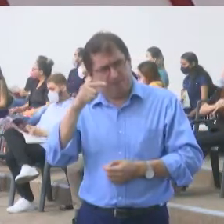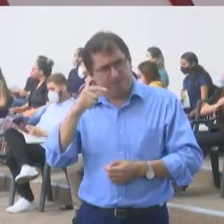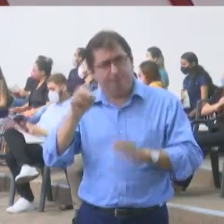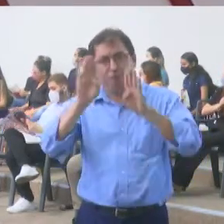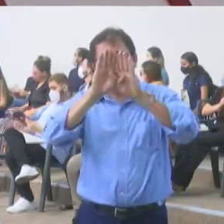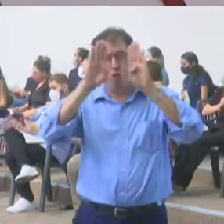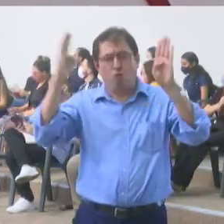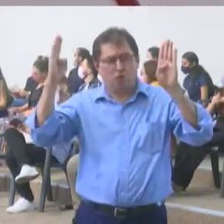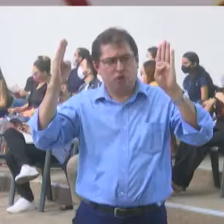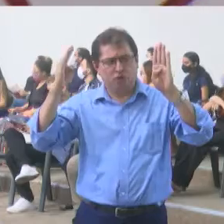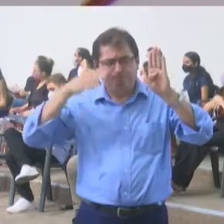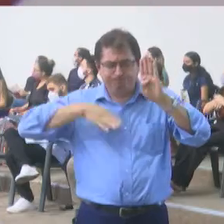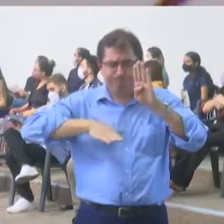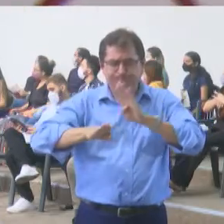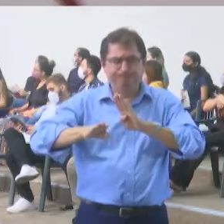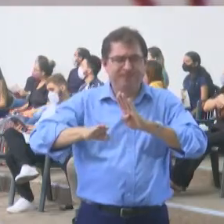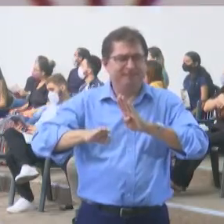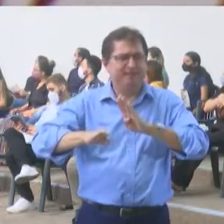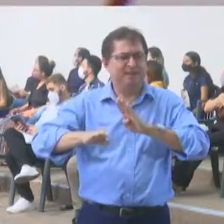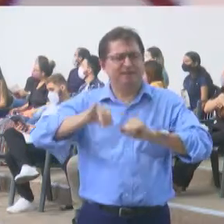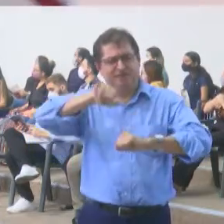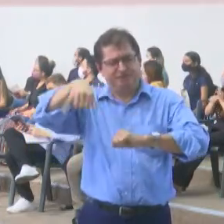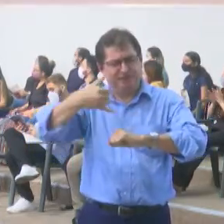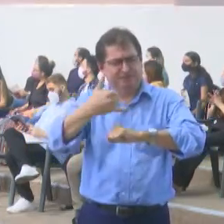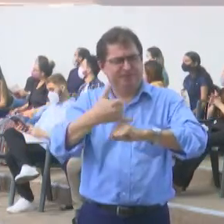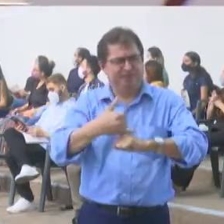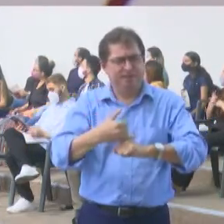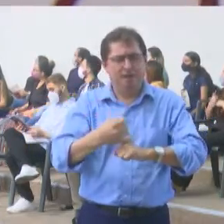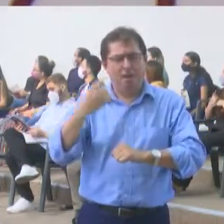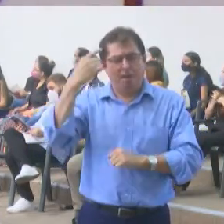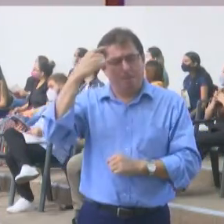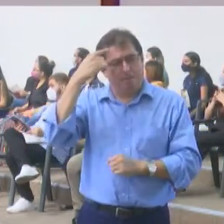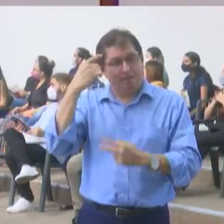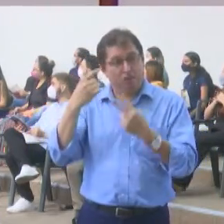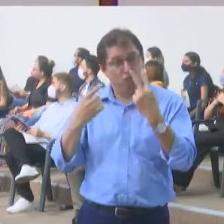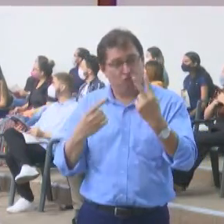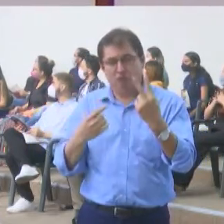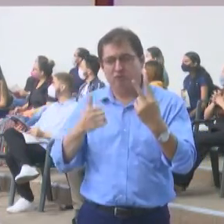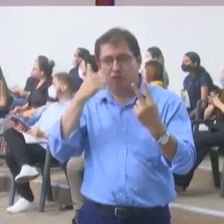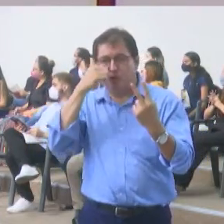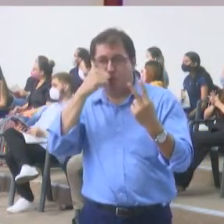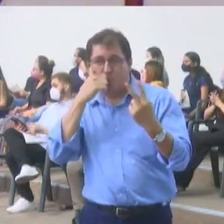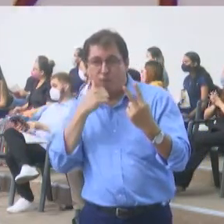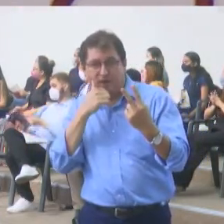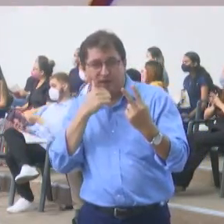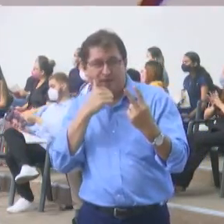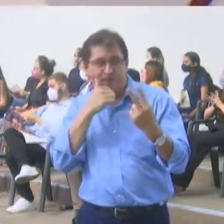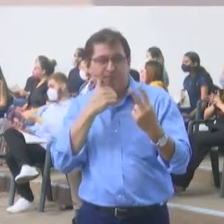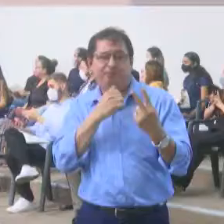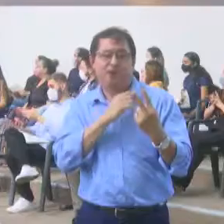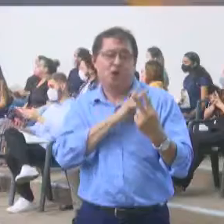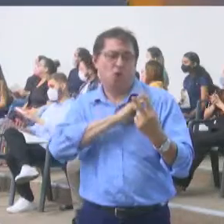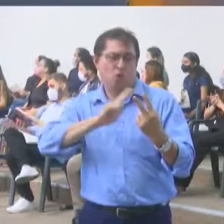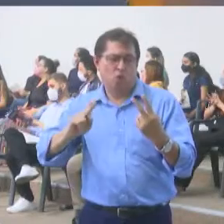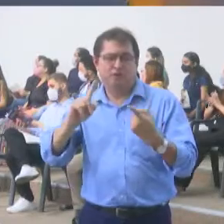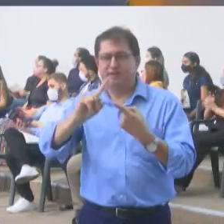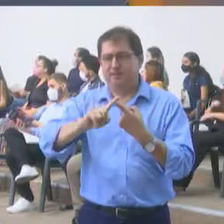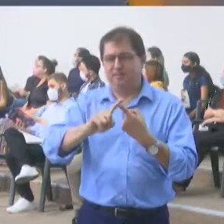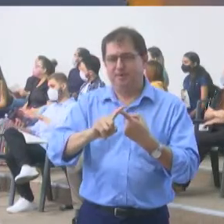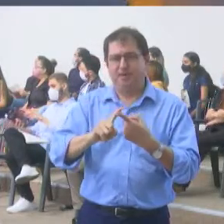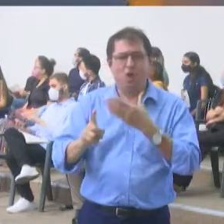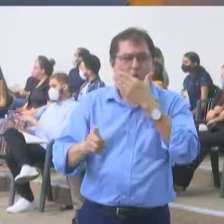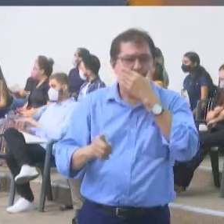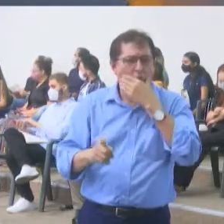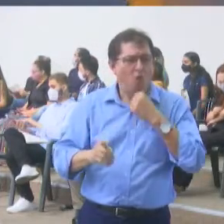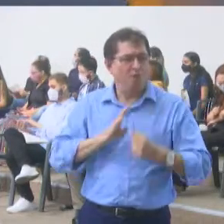Belém. Vamos imaginar que Rute e Boaz estão em pé aqui em cima. E olha que coisa linda, porque agora todo mundo, olha o que diz o